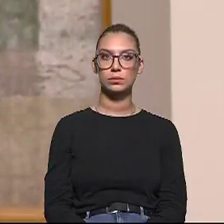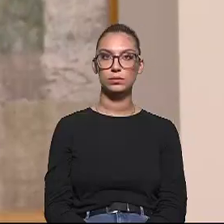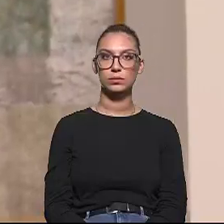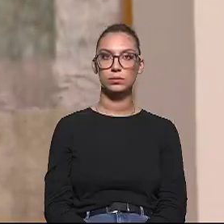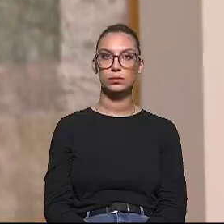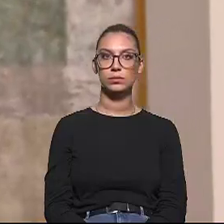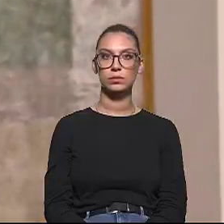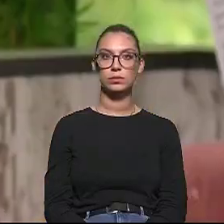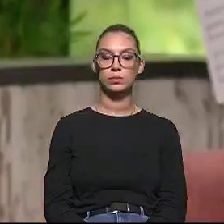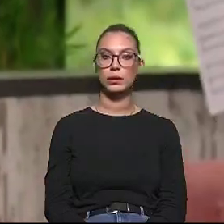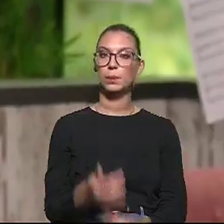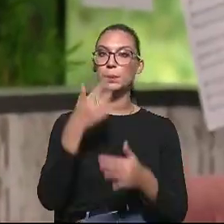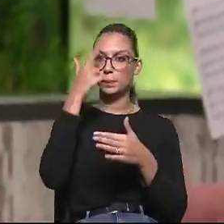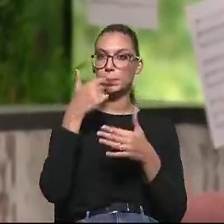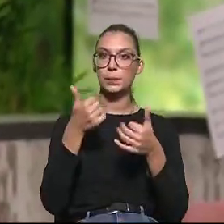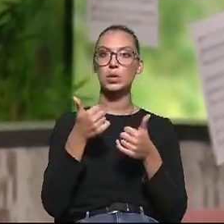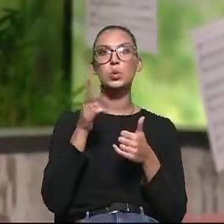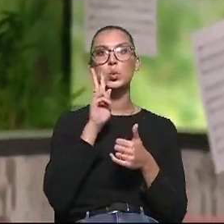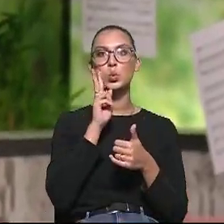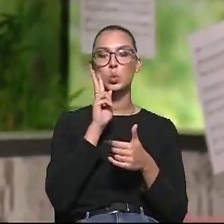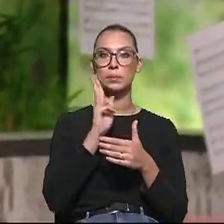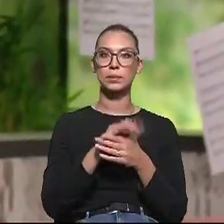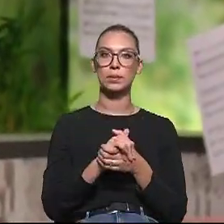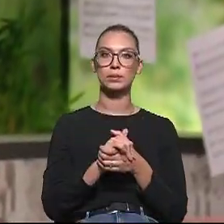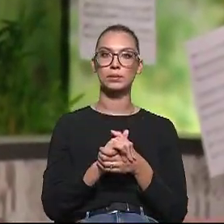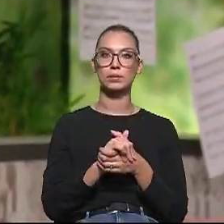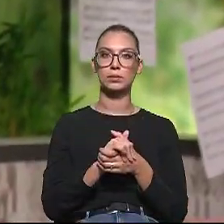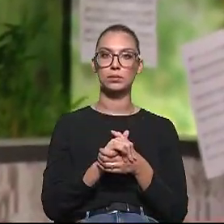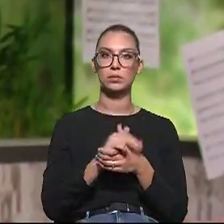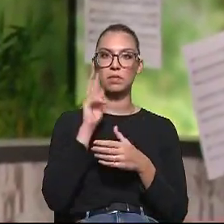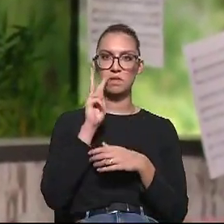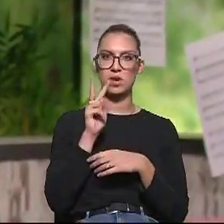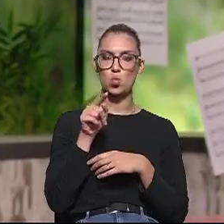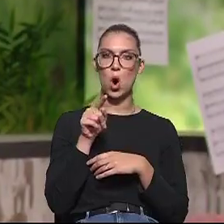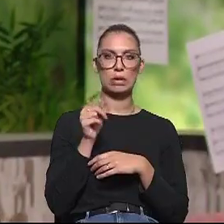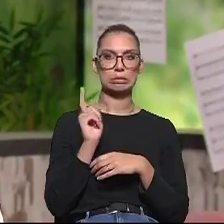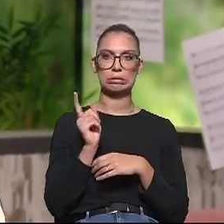estar direitinha. Desculpa, Sónia. Tem que estar assim. Consegue ver? Não. Então...